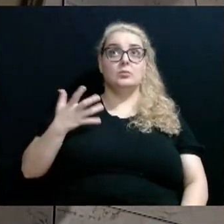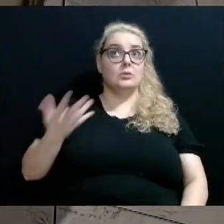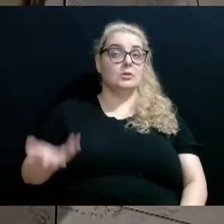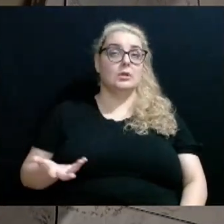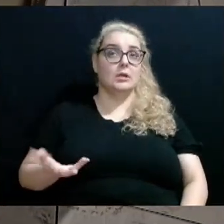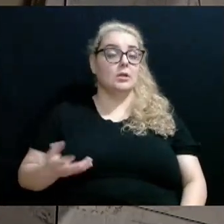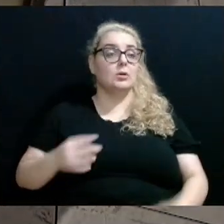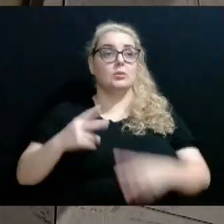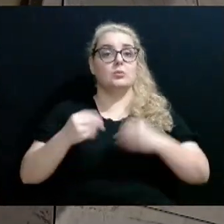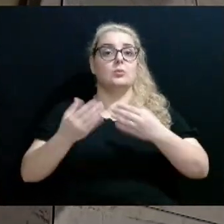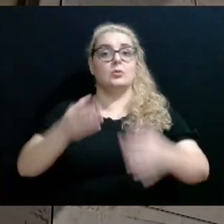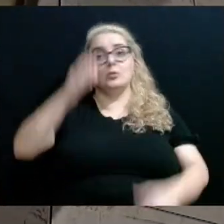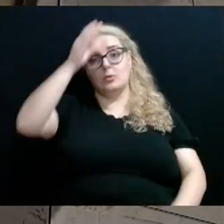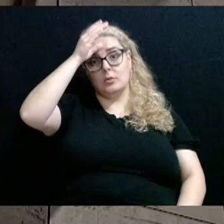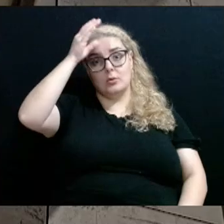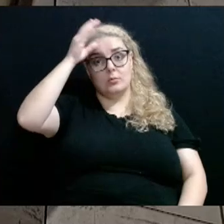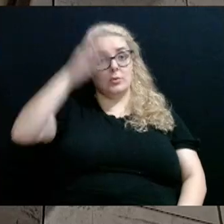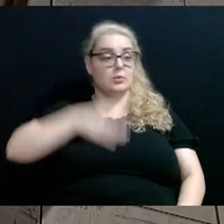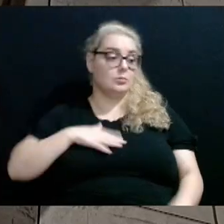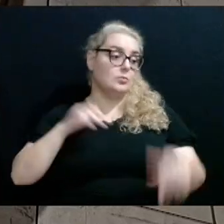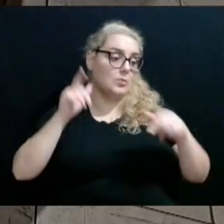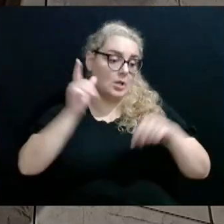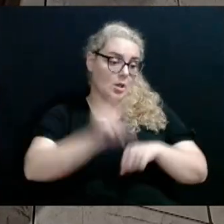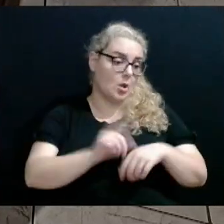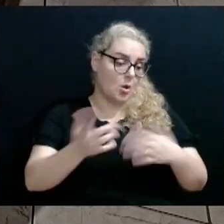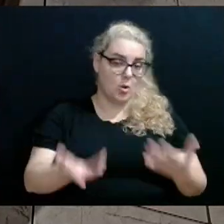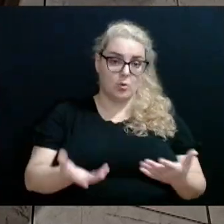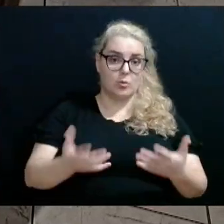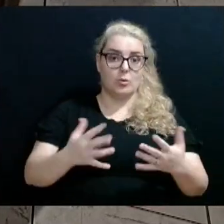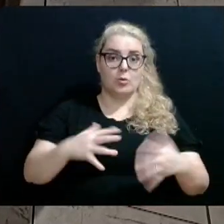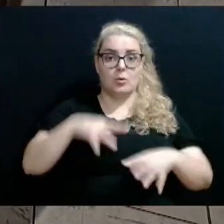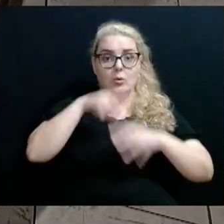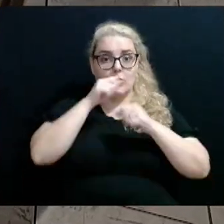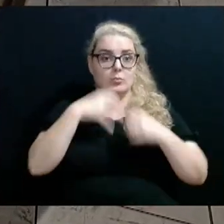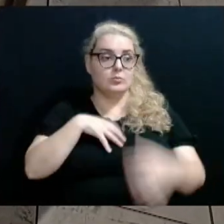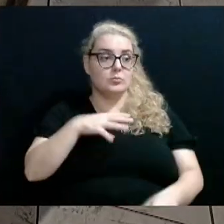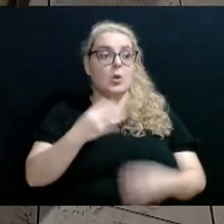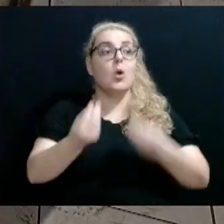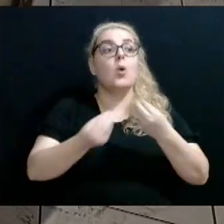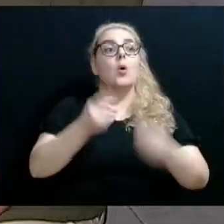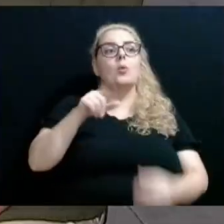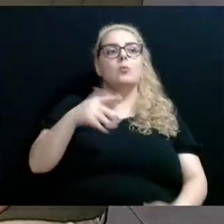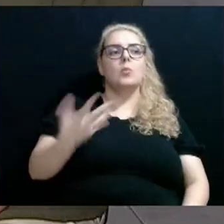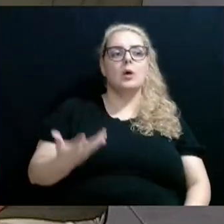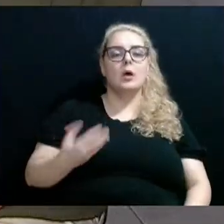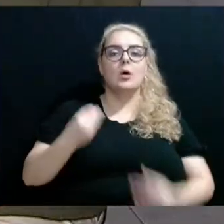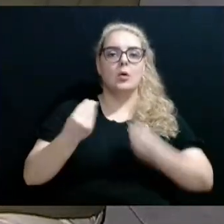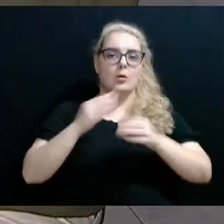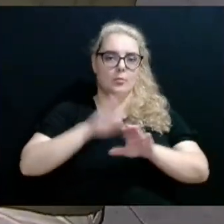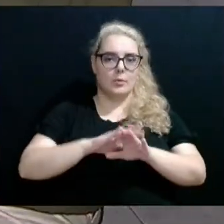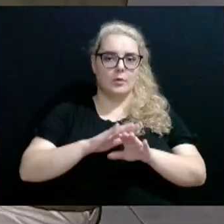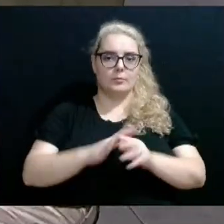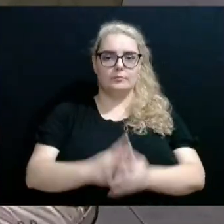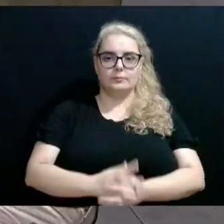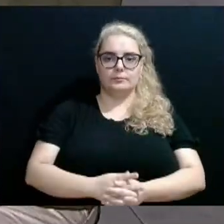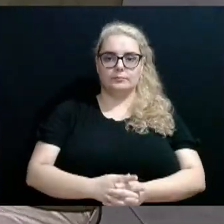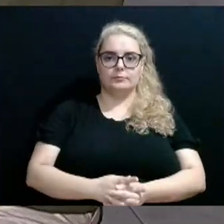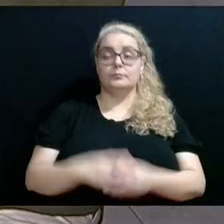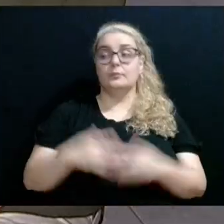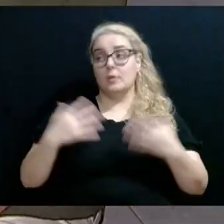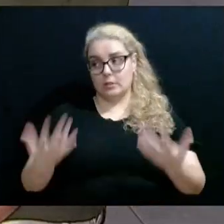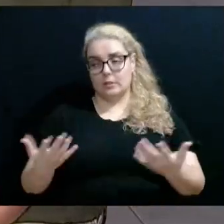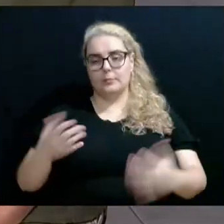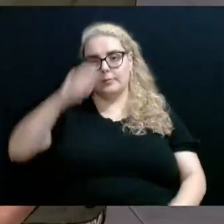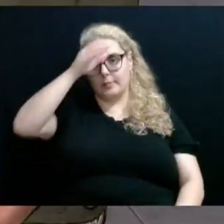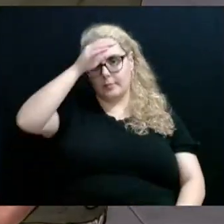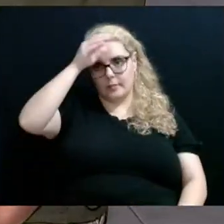as clientes do meu estabelecimento com um cheirinho tal. Como que é isso? Como que funciona? Então, o cliente me